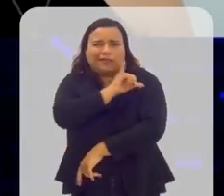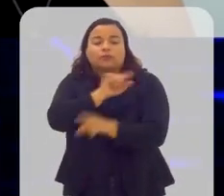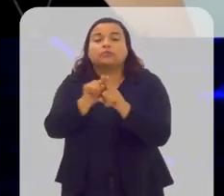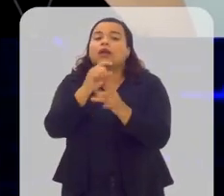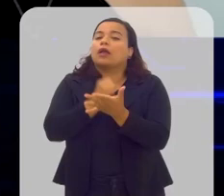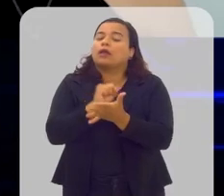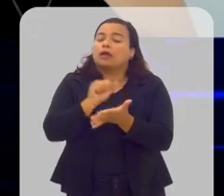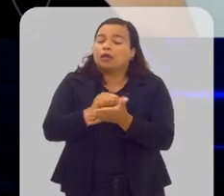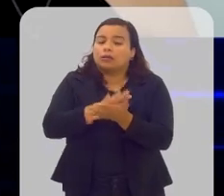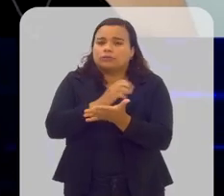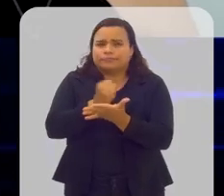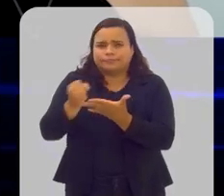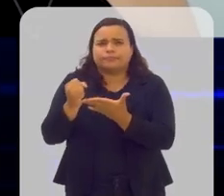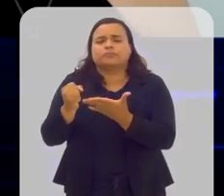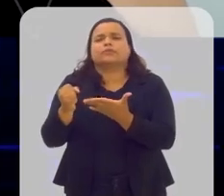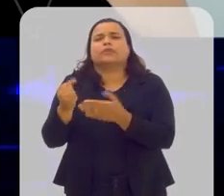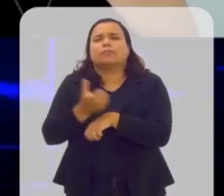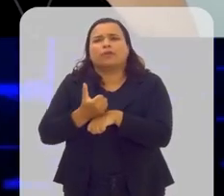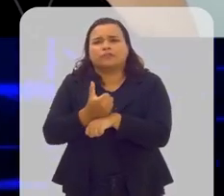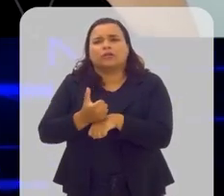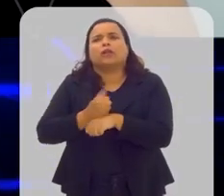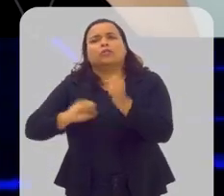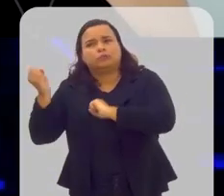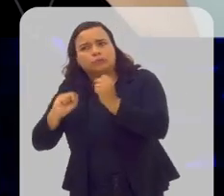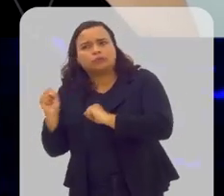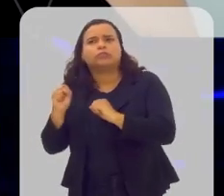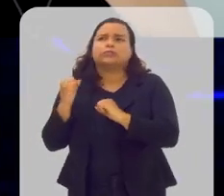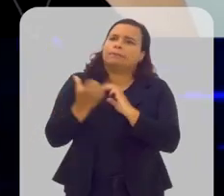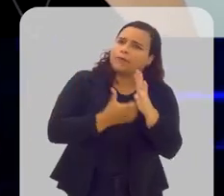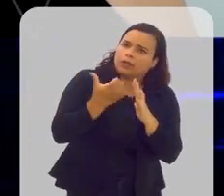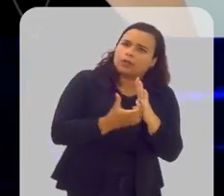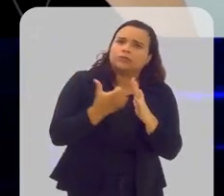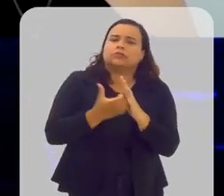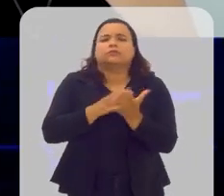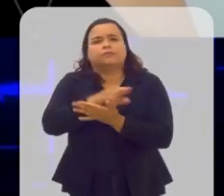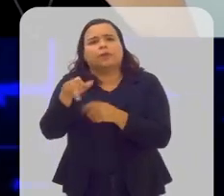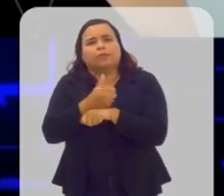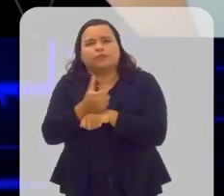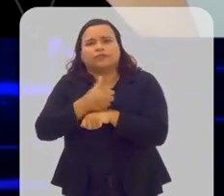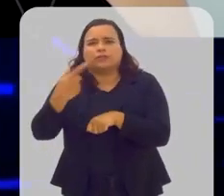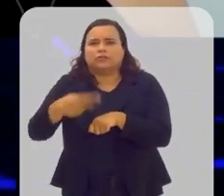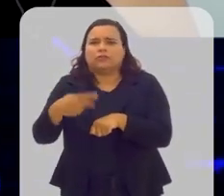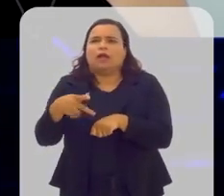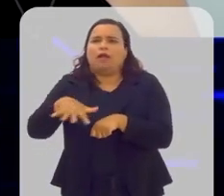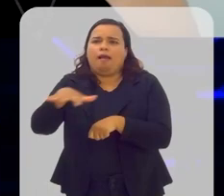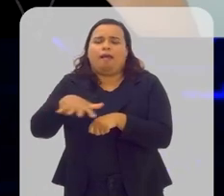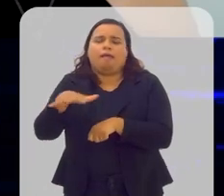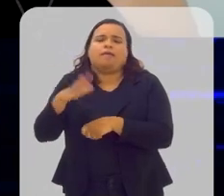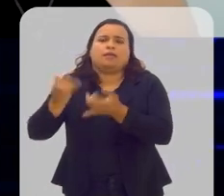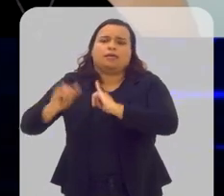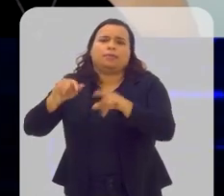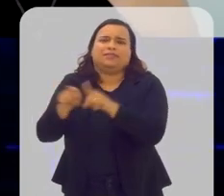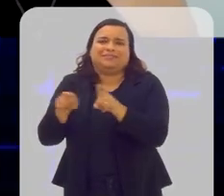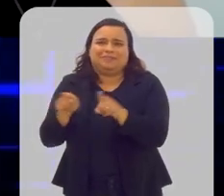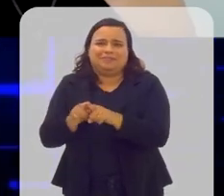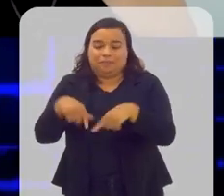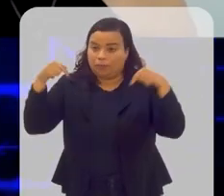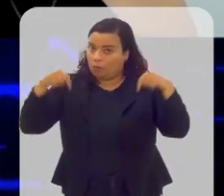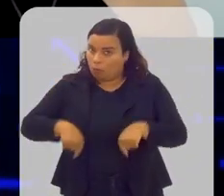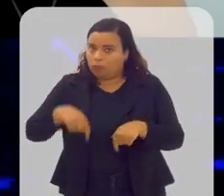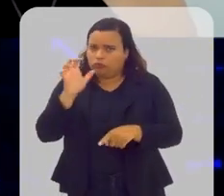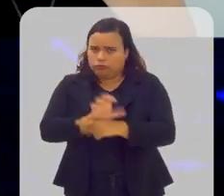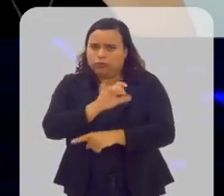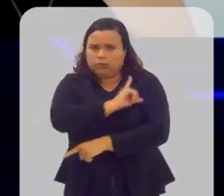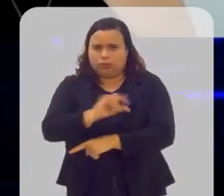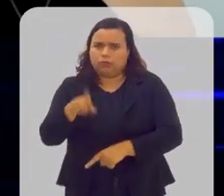registro de profissionais de indústrias e empresas, indústrias e profissionais da química. A gente hoje no estado do